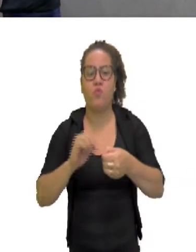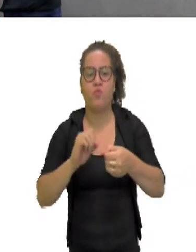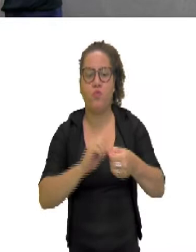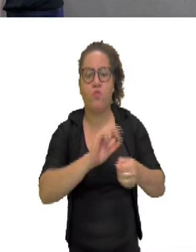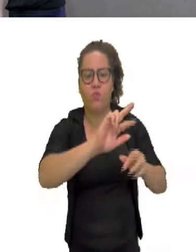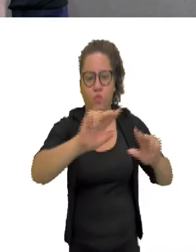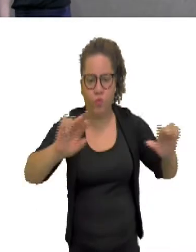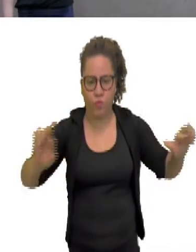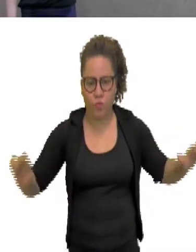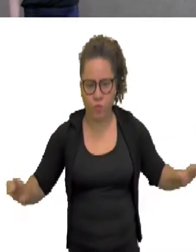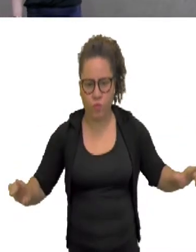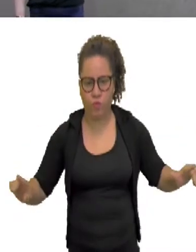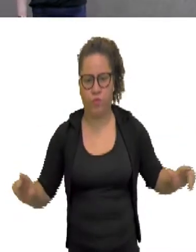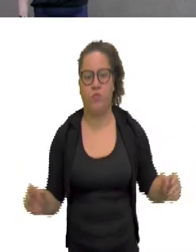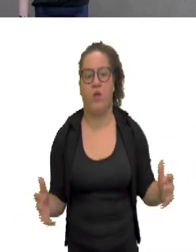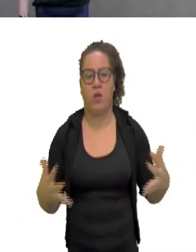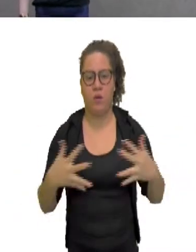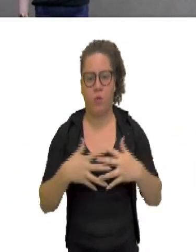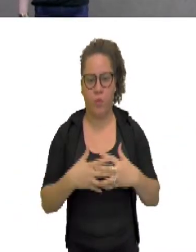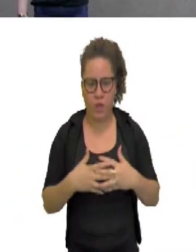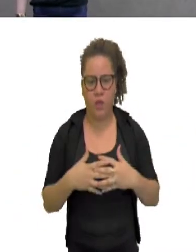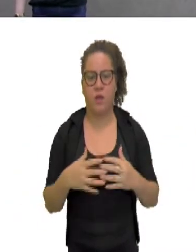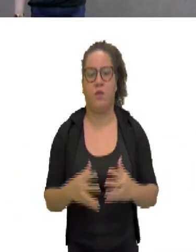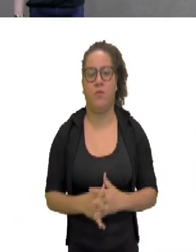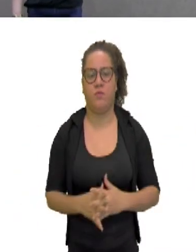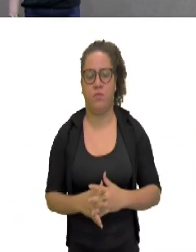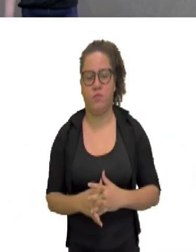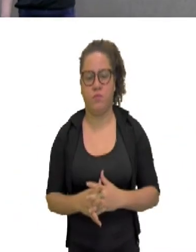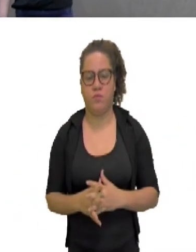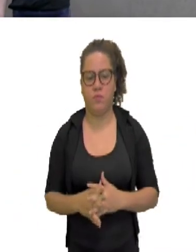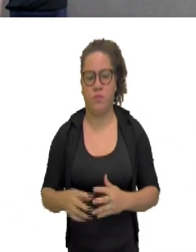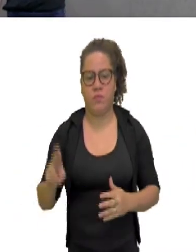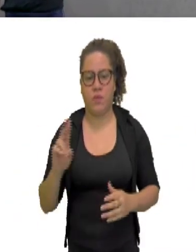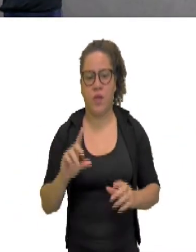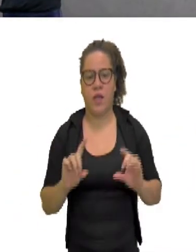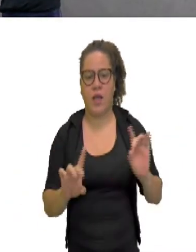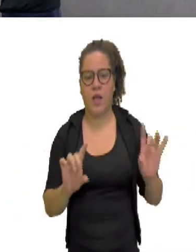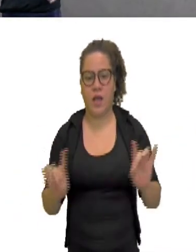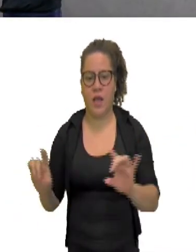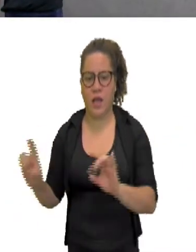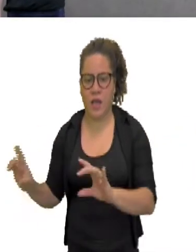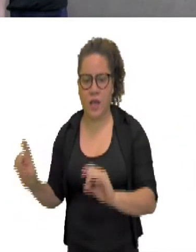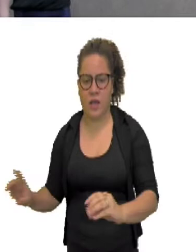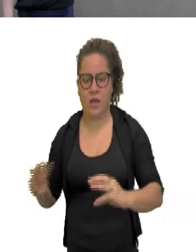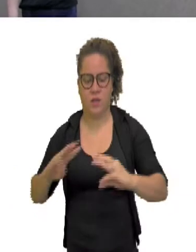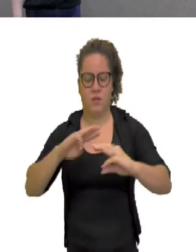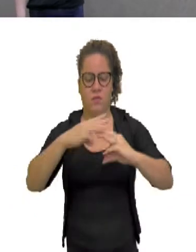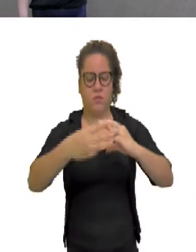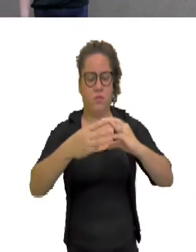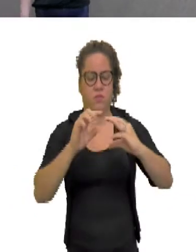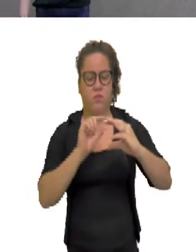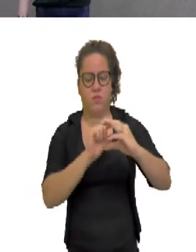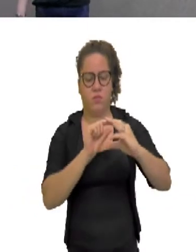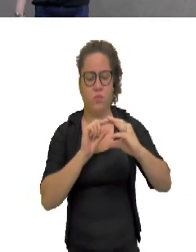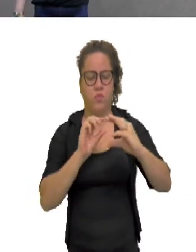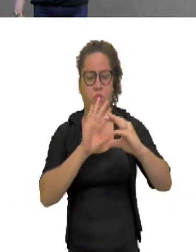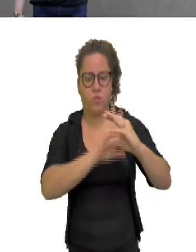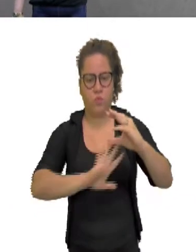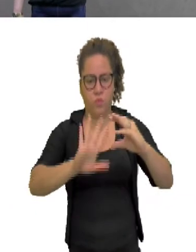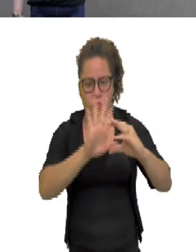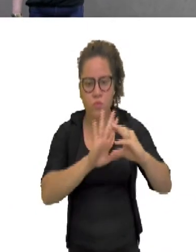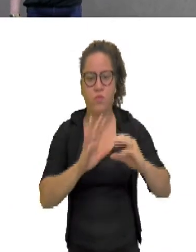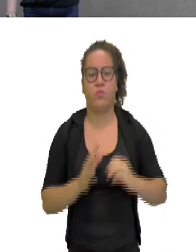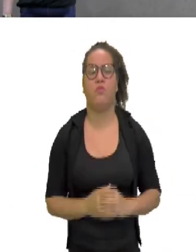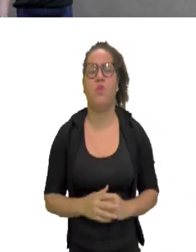complementares. Cada organela presente na célula desempenha uma função específica. E o